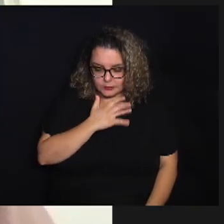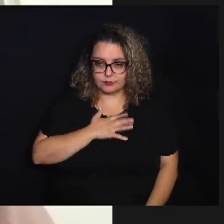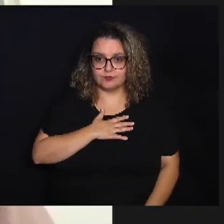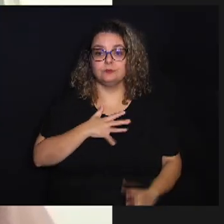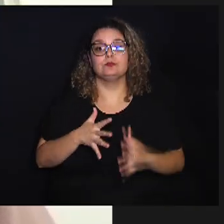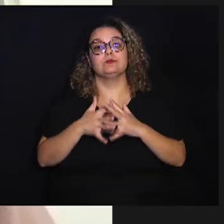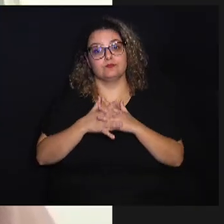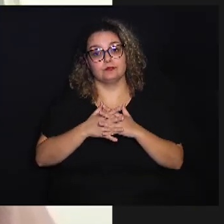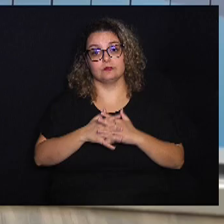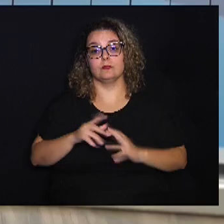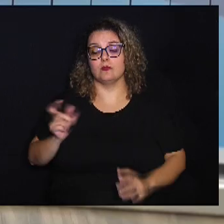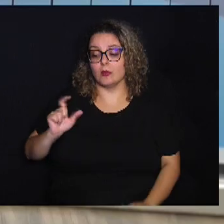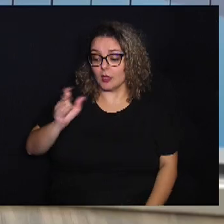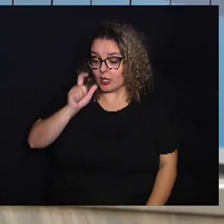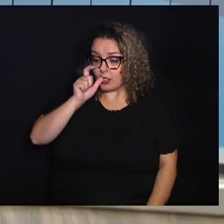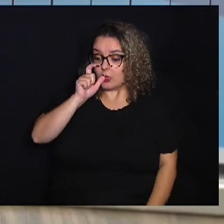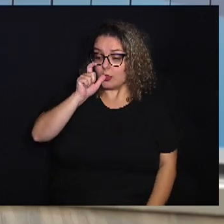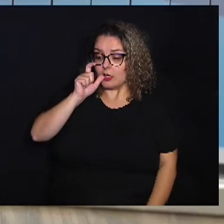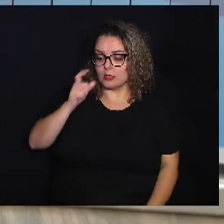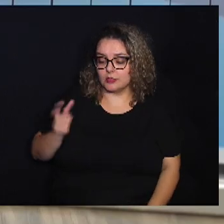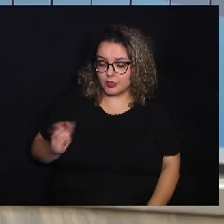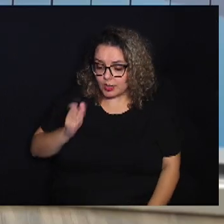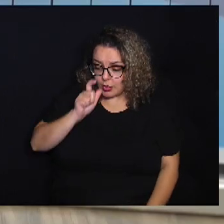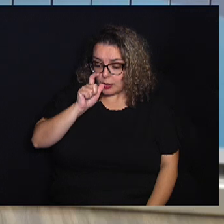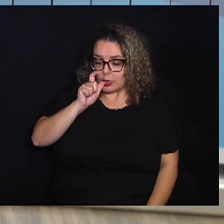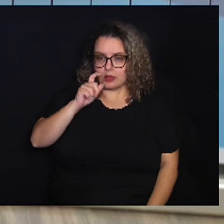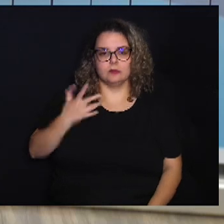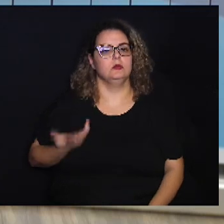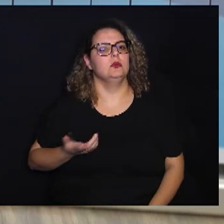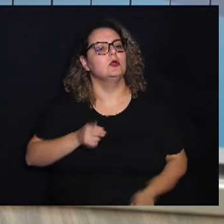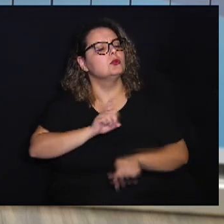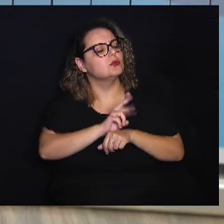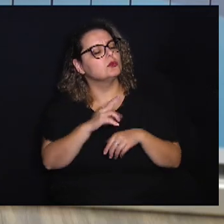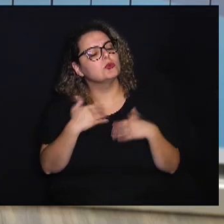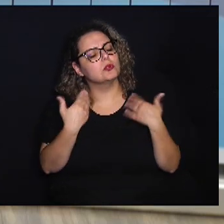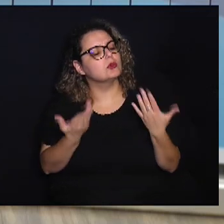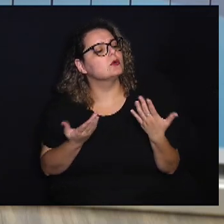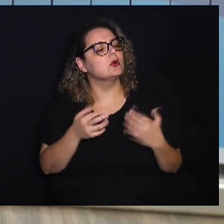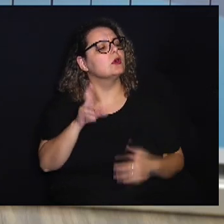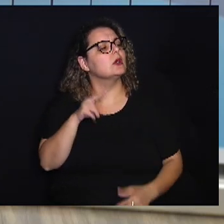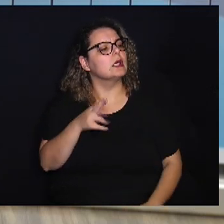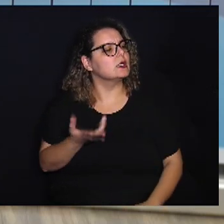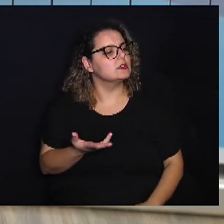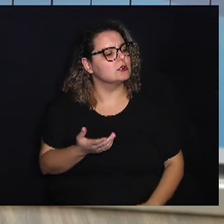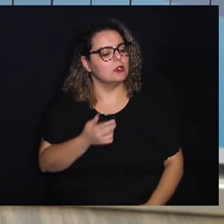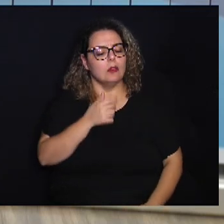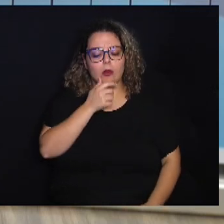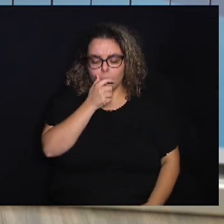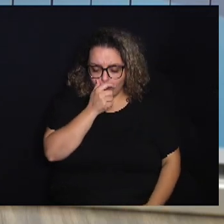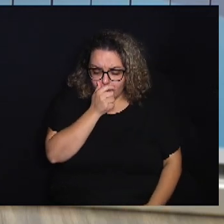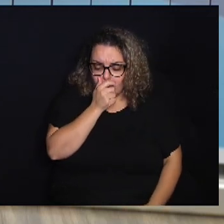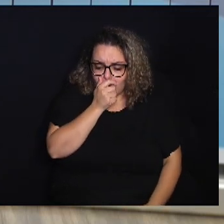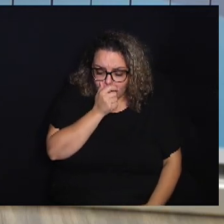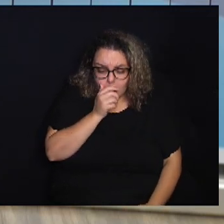com essa asma. Doutor, em que circunstâncias que essa tosse ela acontece, né?